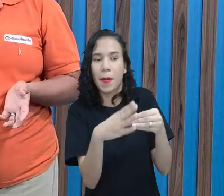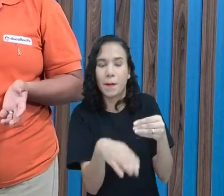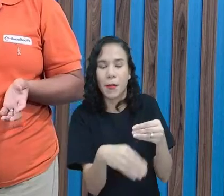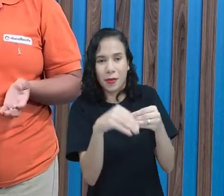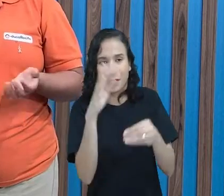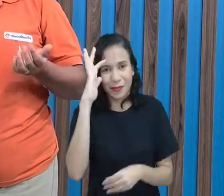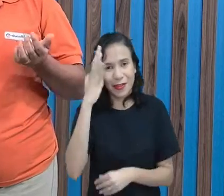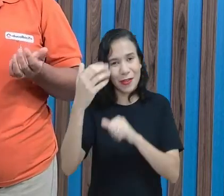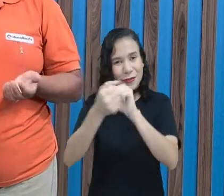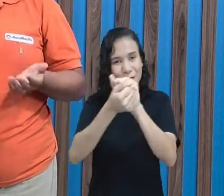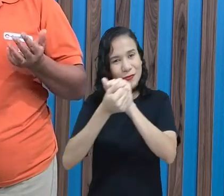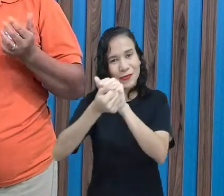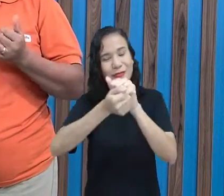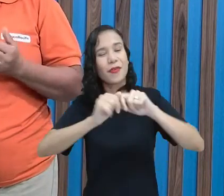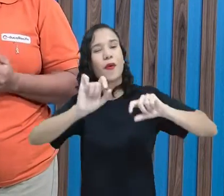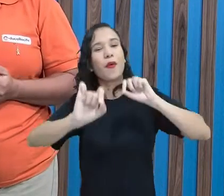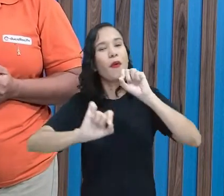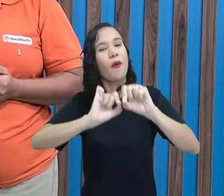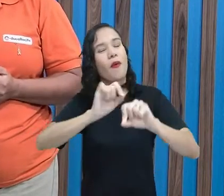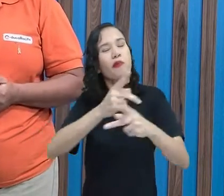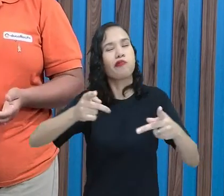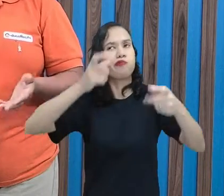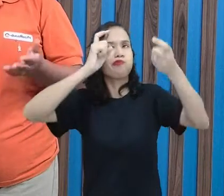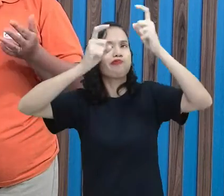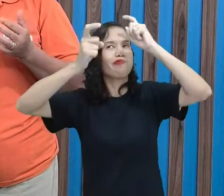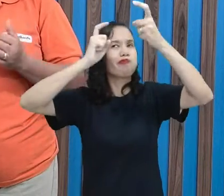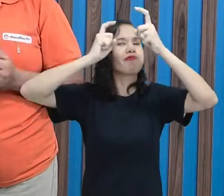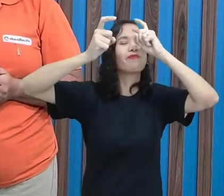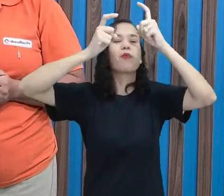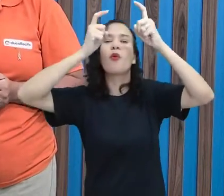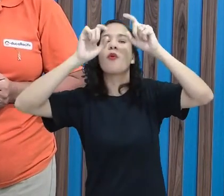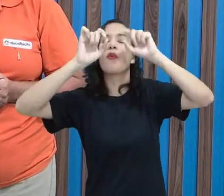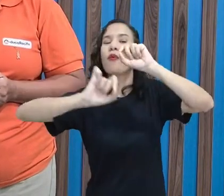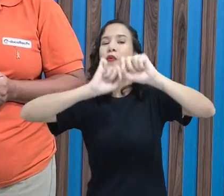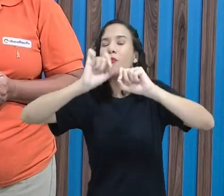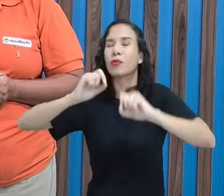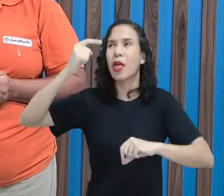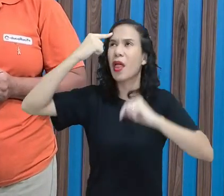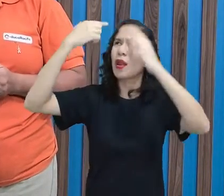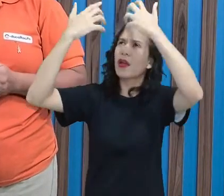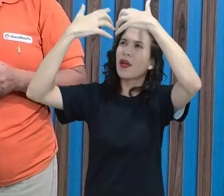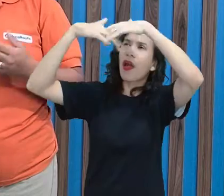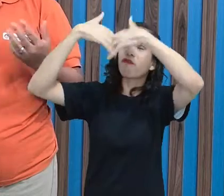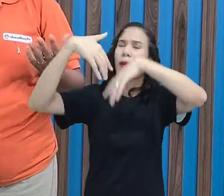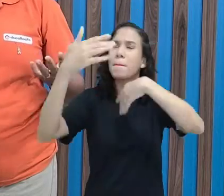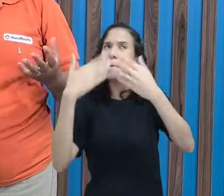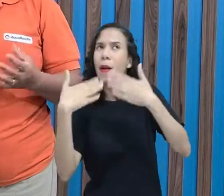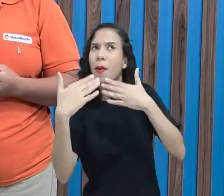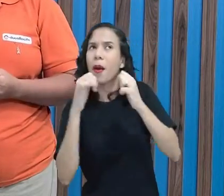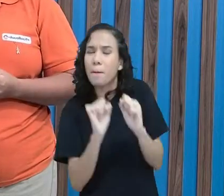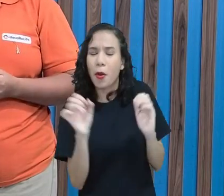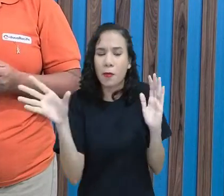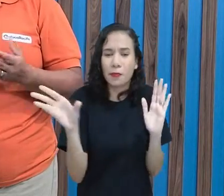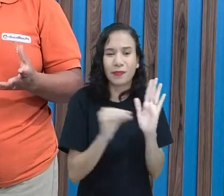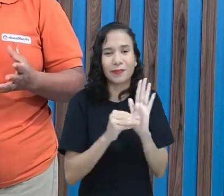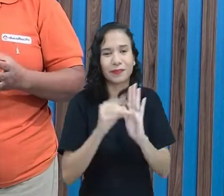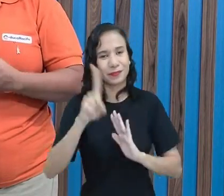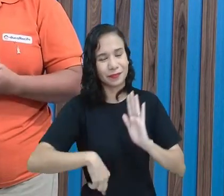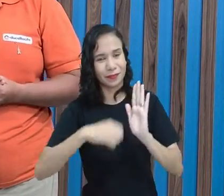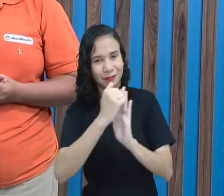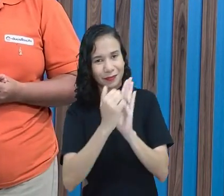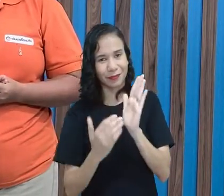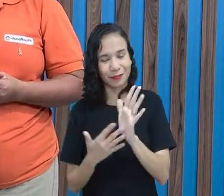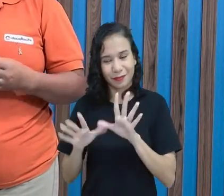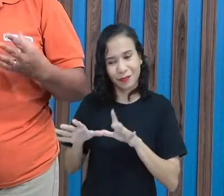vocês chegaram, o que foi que vocês discutiram, o que foi que vocês refletiram. Vocês podem fazer até isso como uma atividade